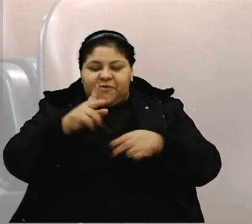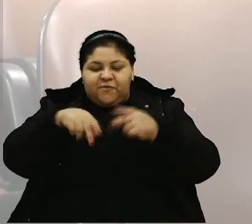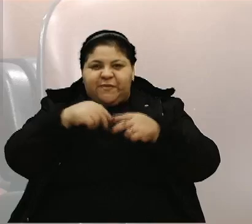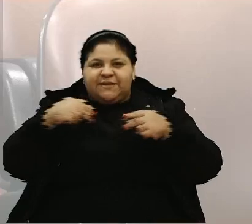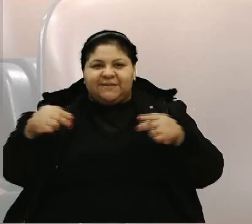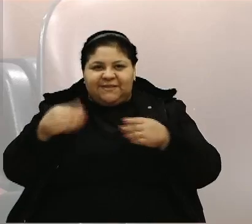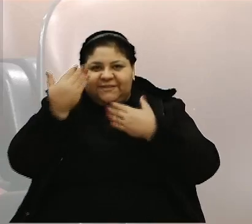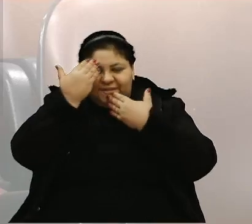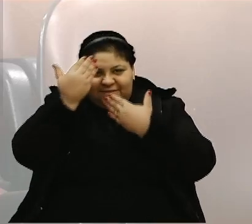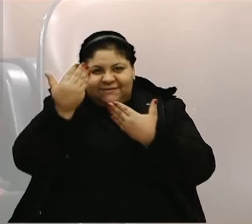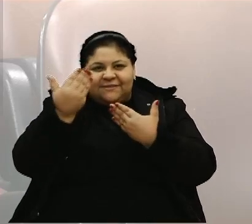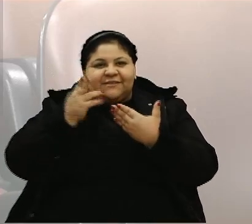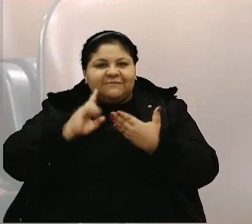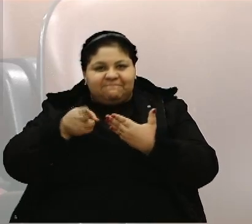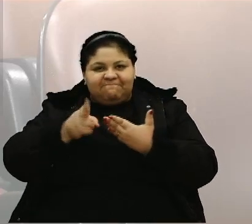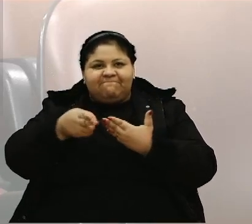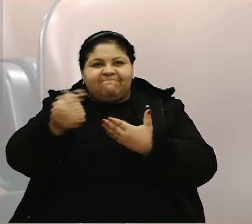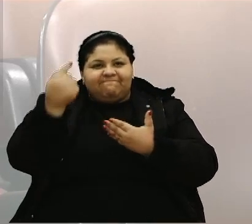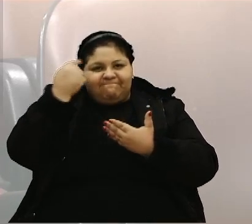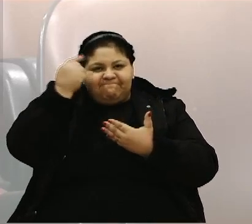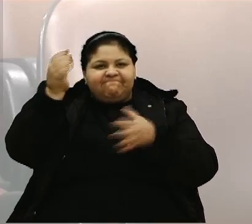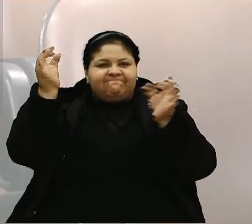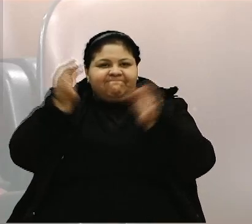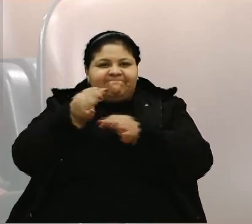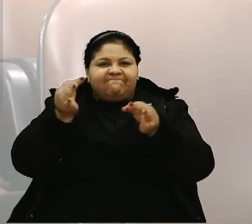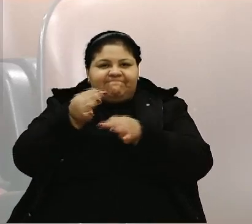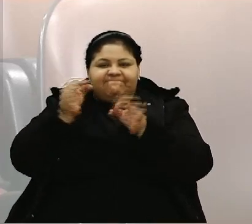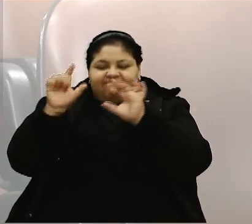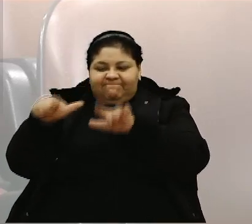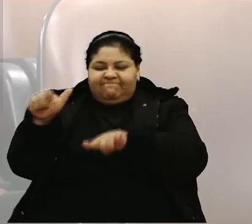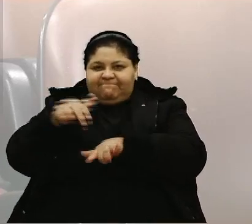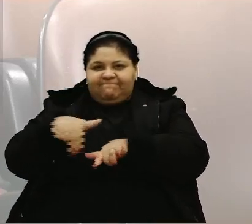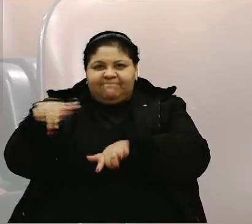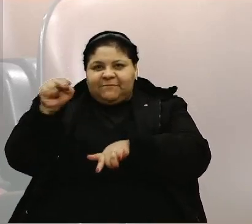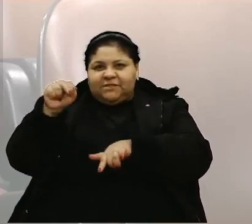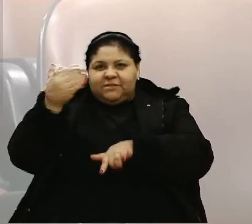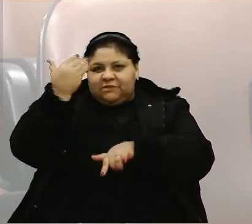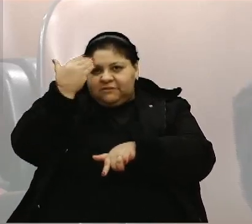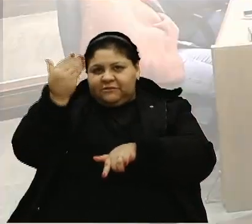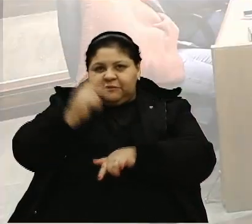Obrigado, Zé D'Ambrosio, e continuo com essa ideia brilhante aí para a Zona Norte. Obrigado, presidente.